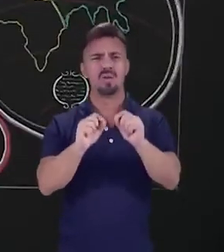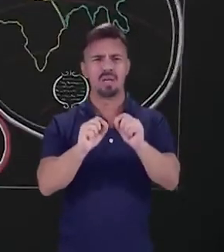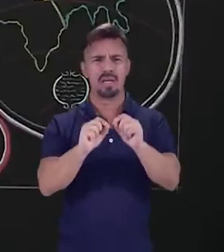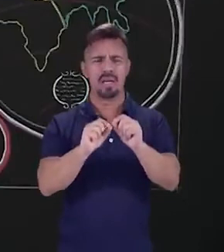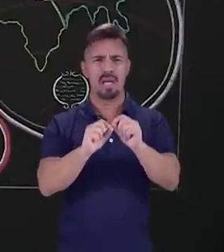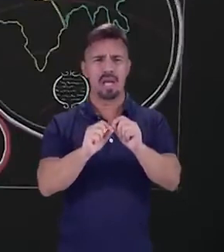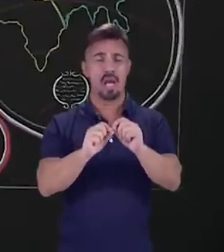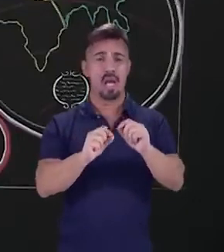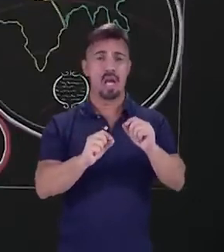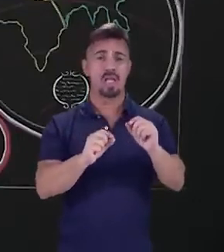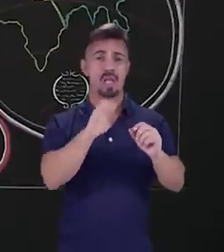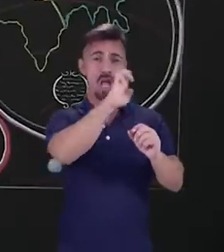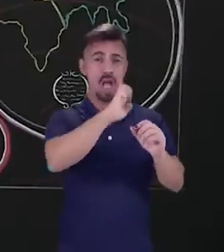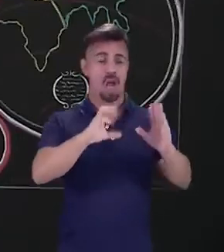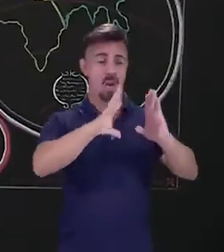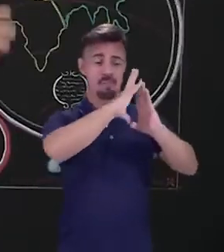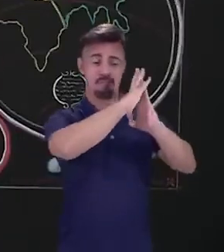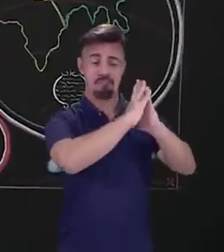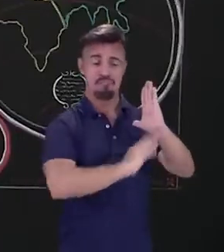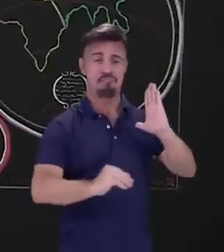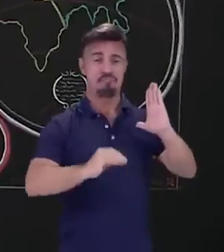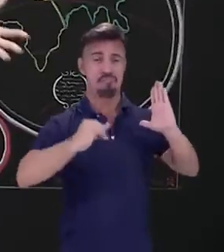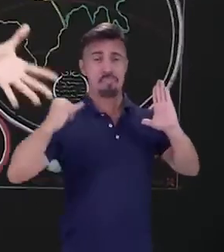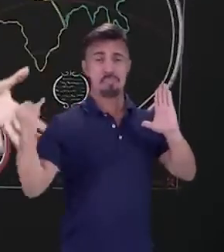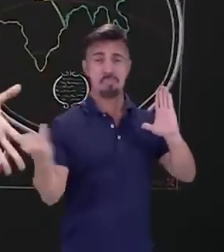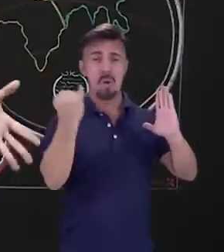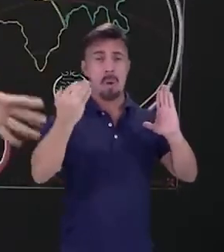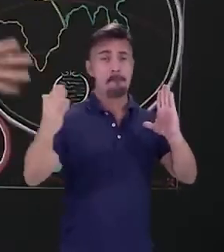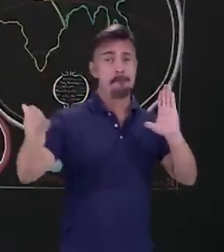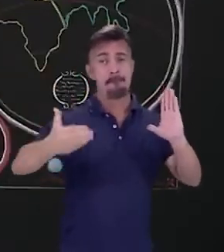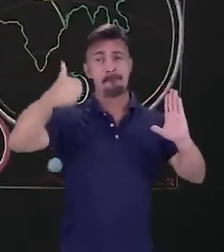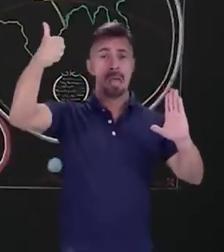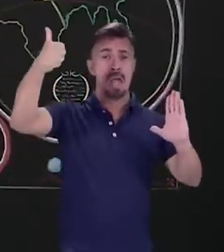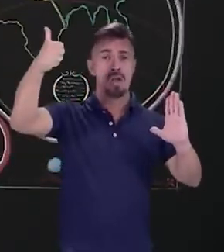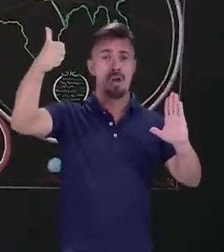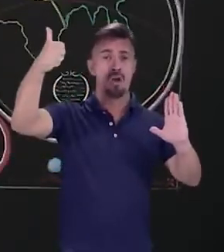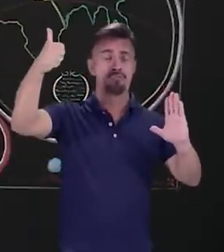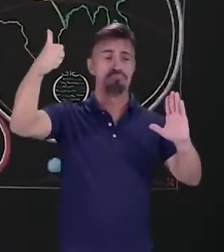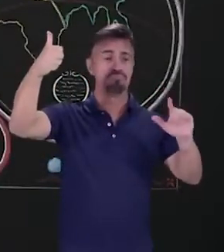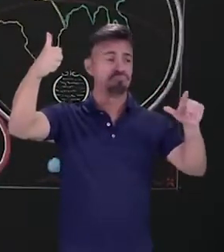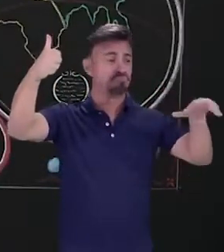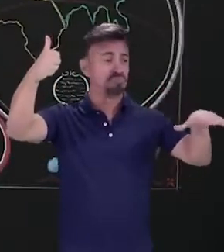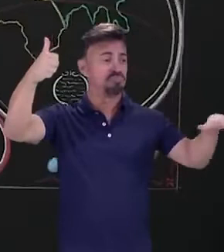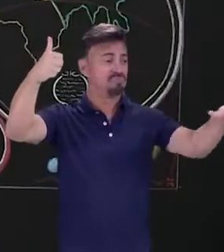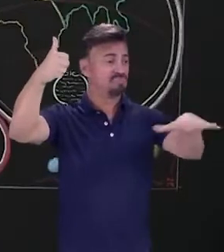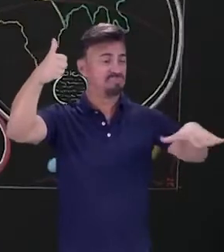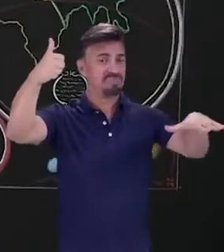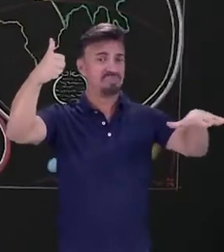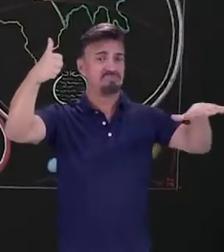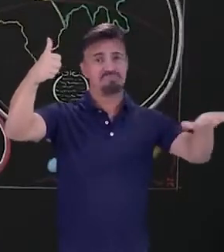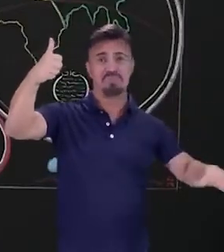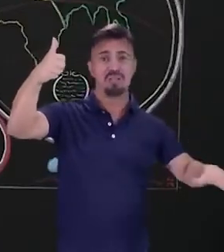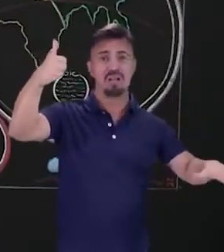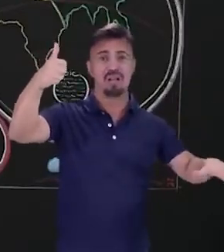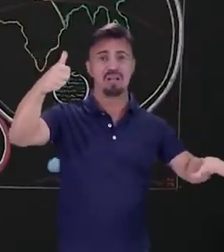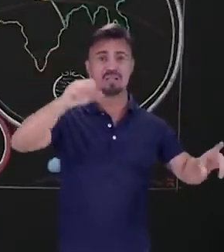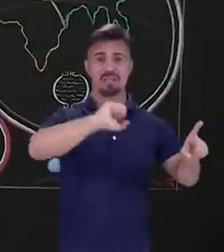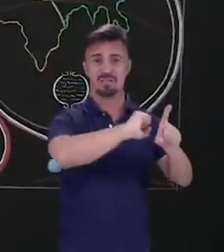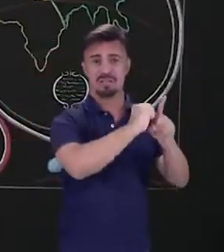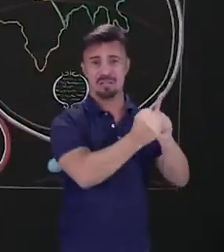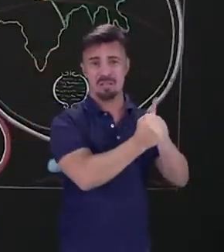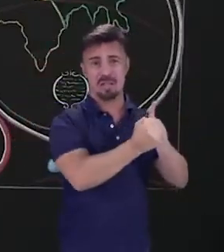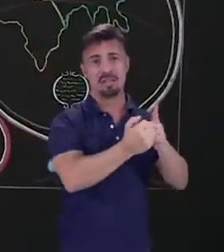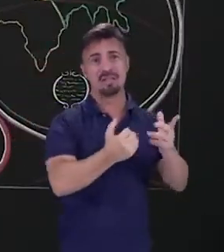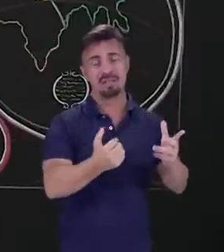os padrões europeus eram mais importantes ou melhores do que os dessas outras sociedades. Isso tem